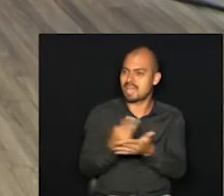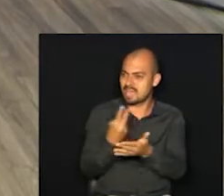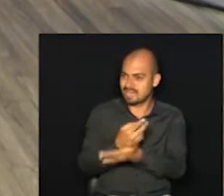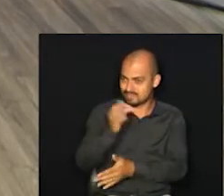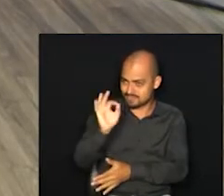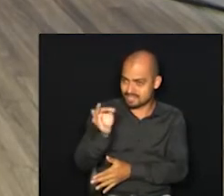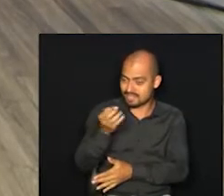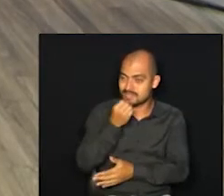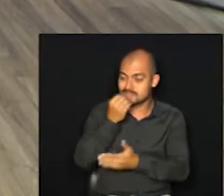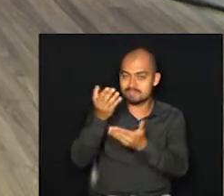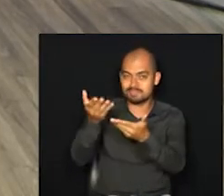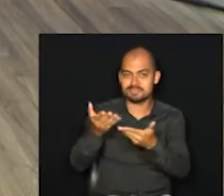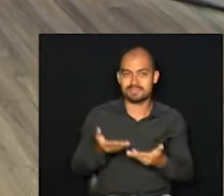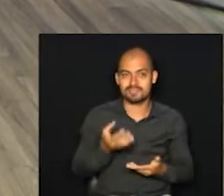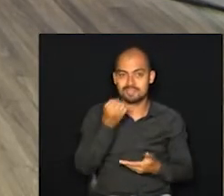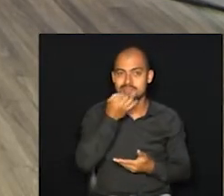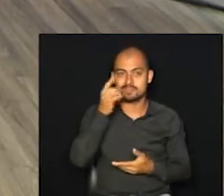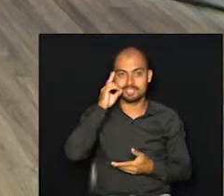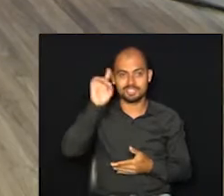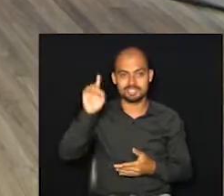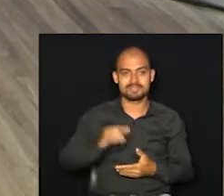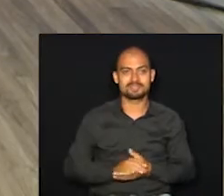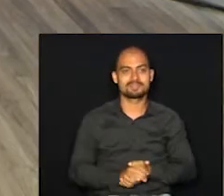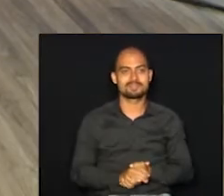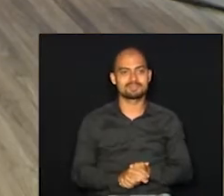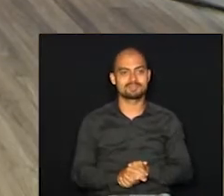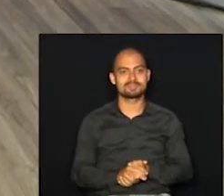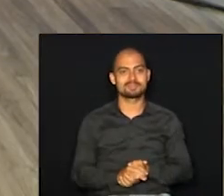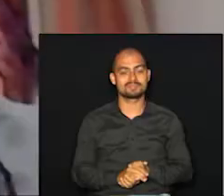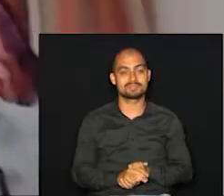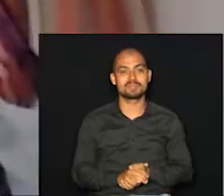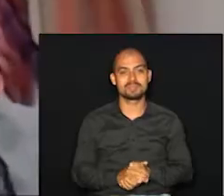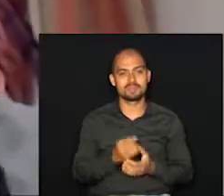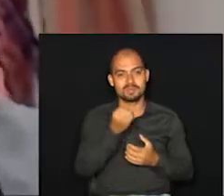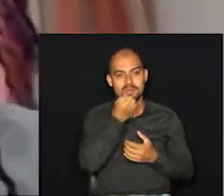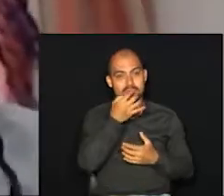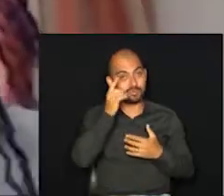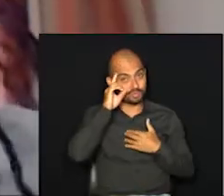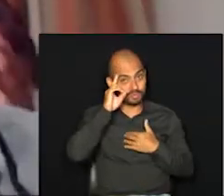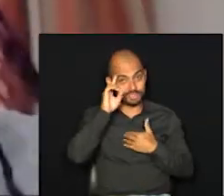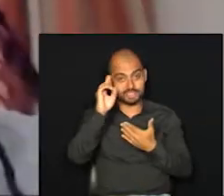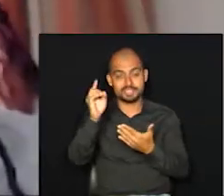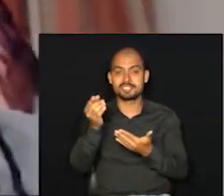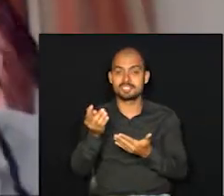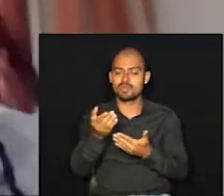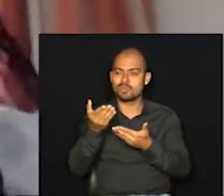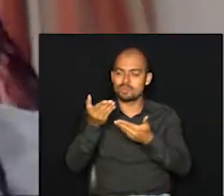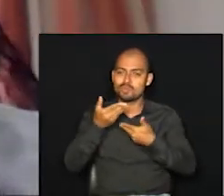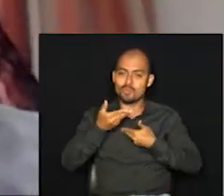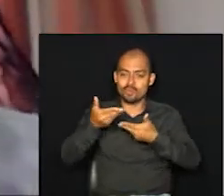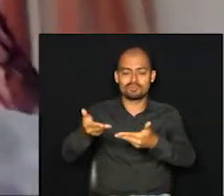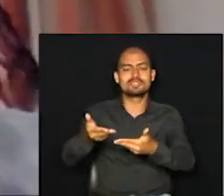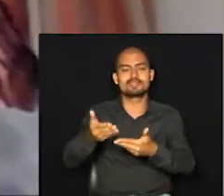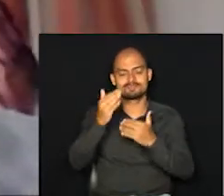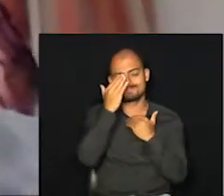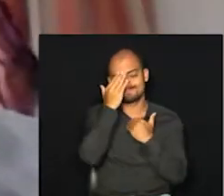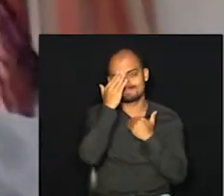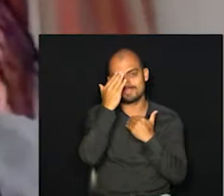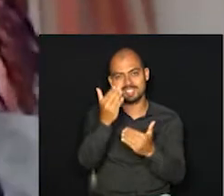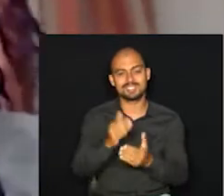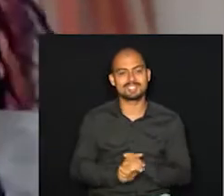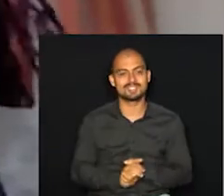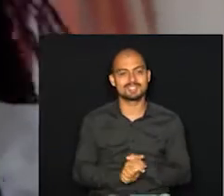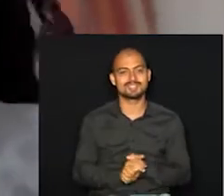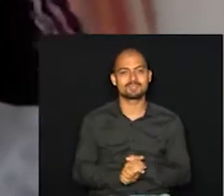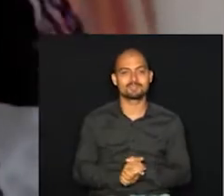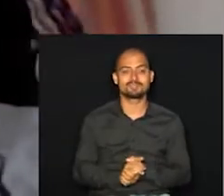Seja bem-vinda e bom dia. Bom dia, agradeço pelo convite. A gente,